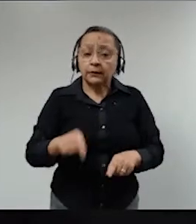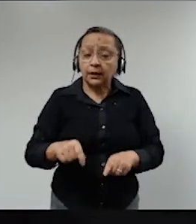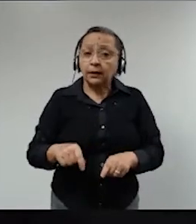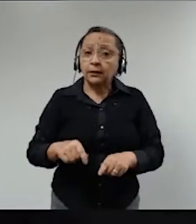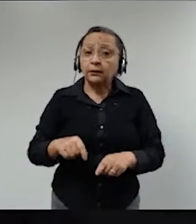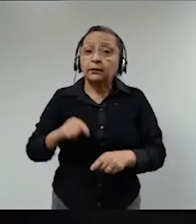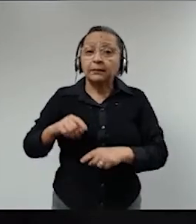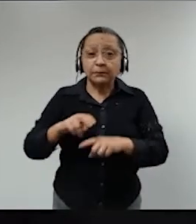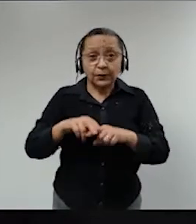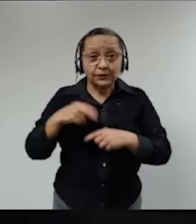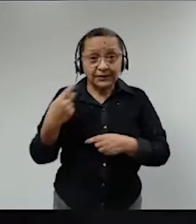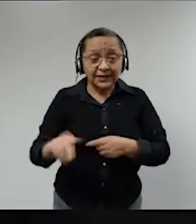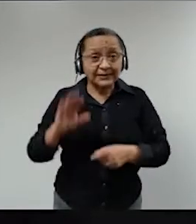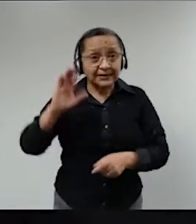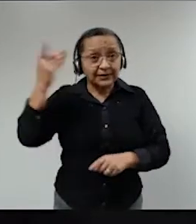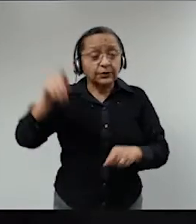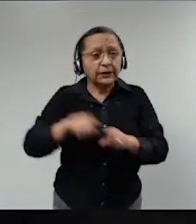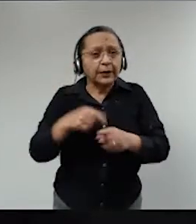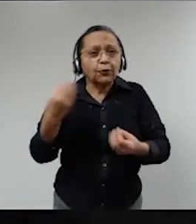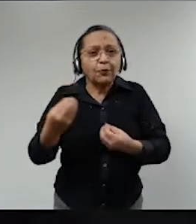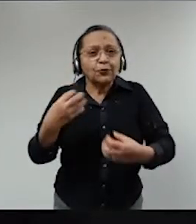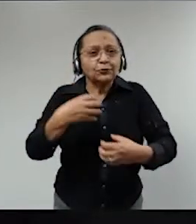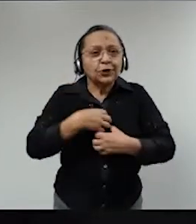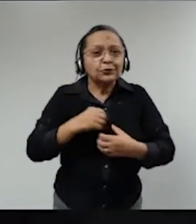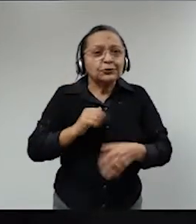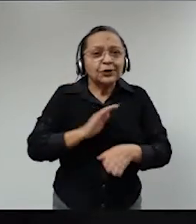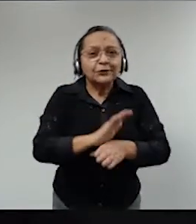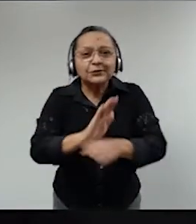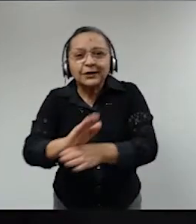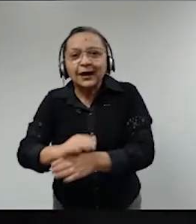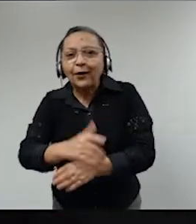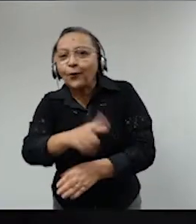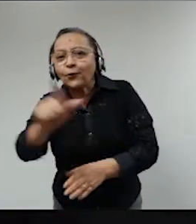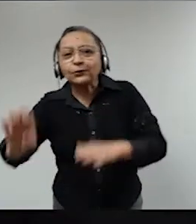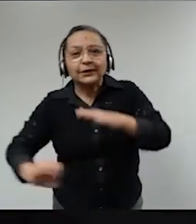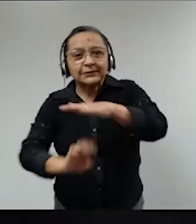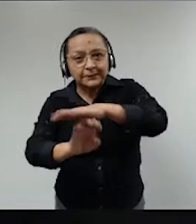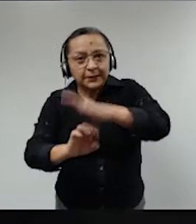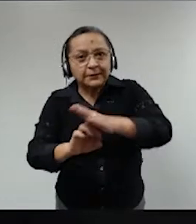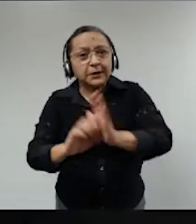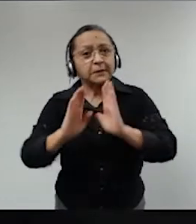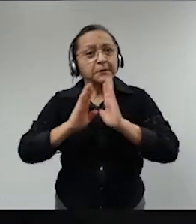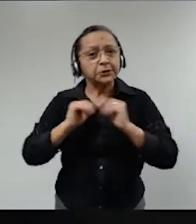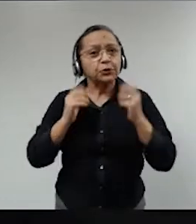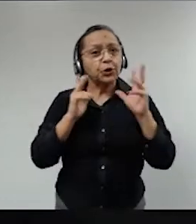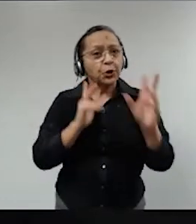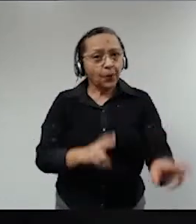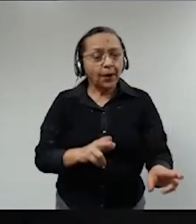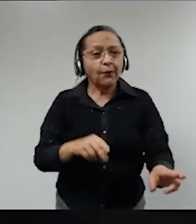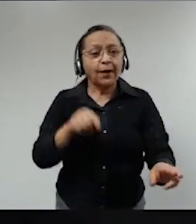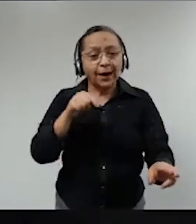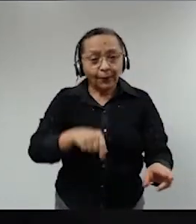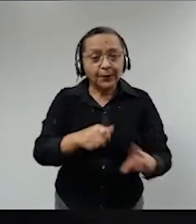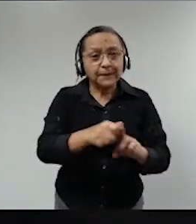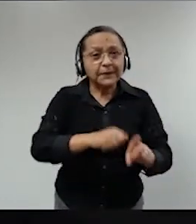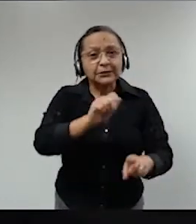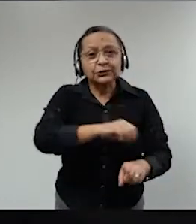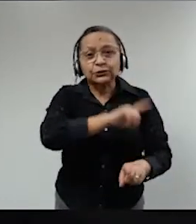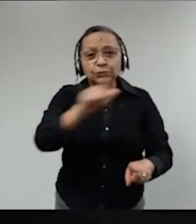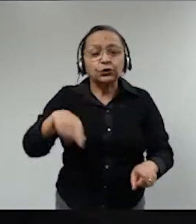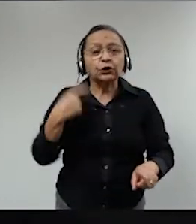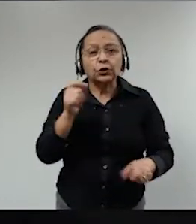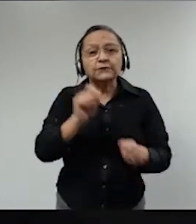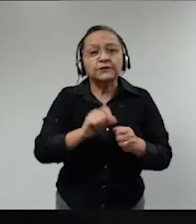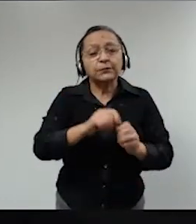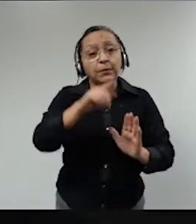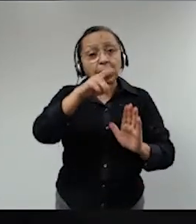e como forma de auxiliar as empresas sobre outros pedidos dessa mesma natureza, publicamos, no início desse mês de julho, uma